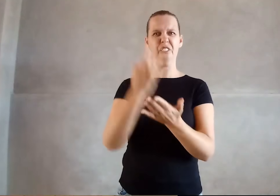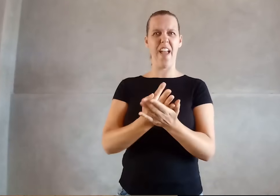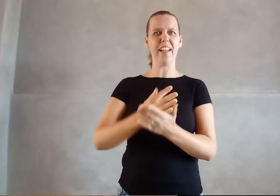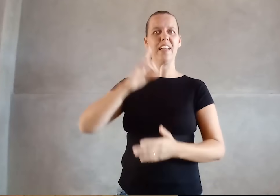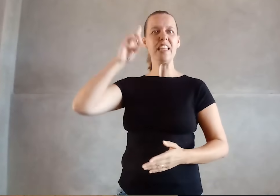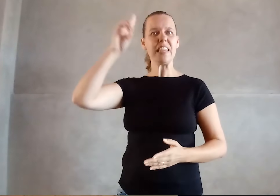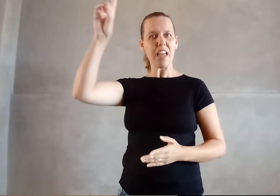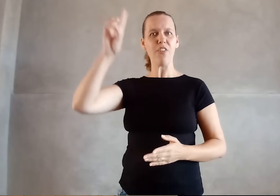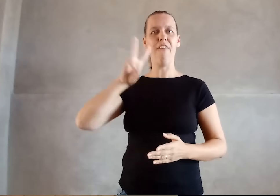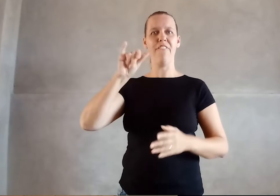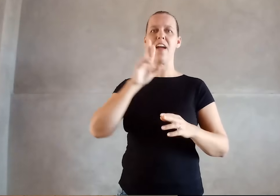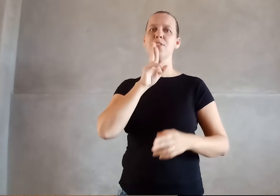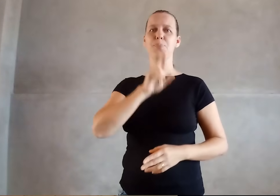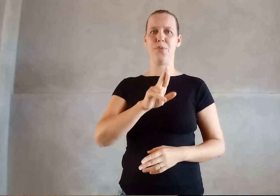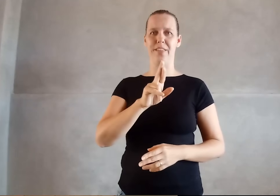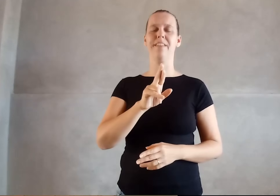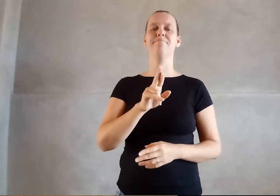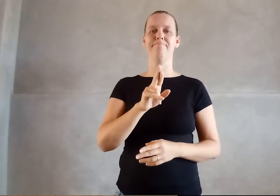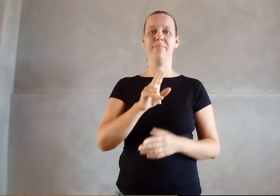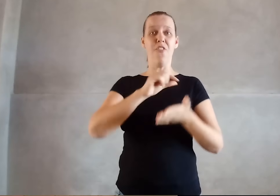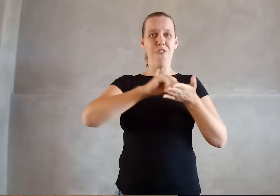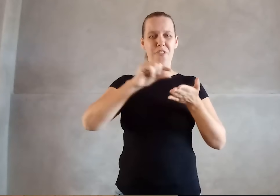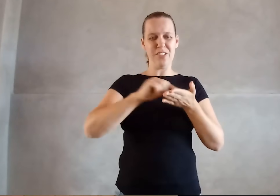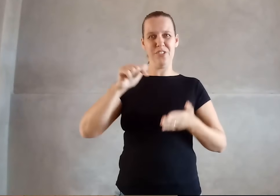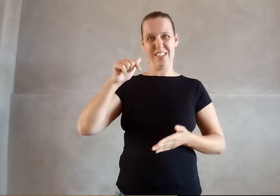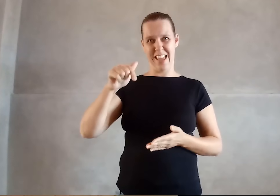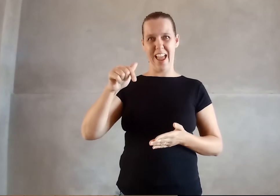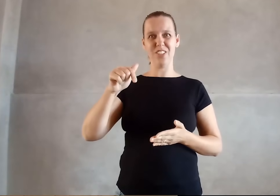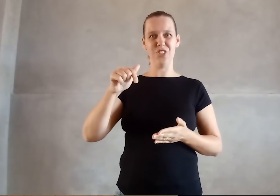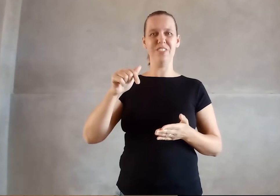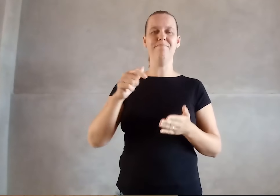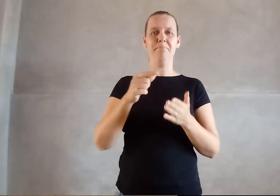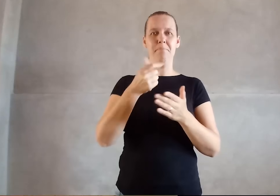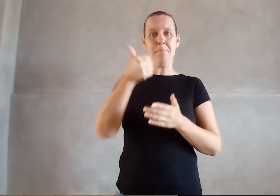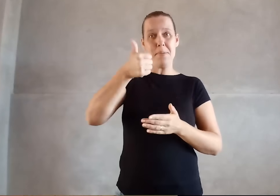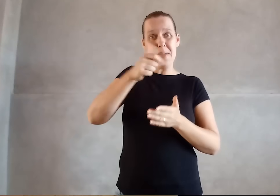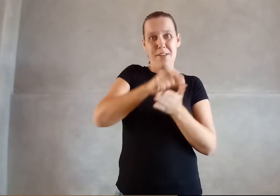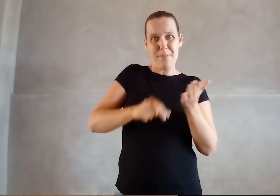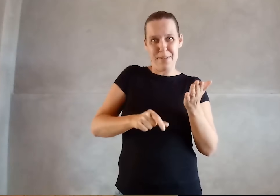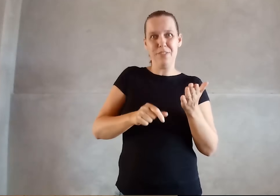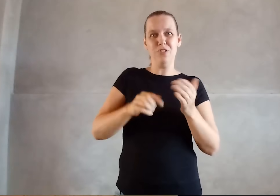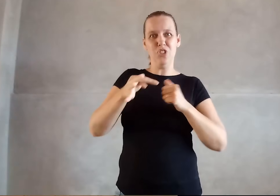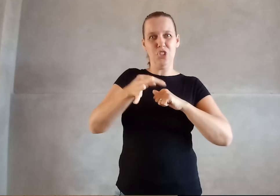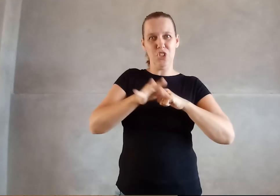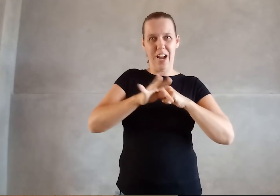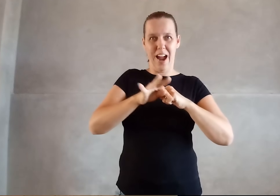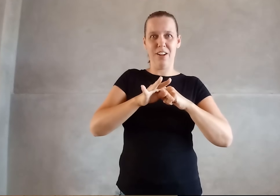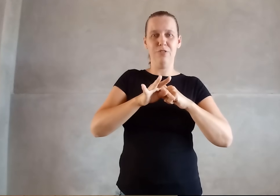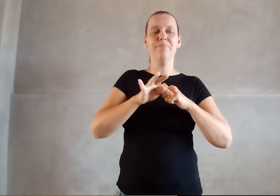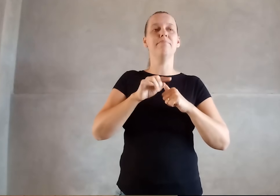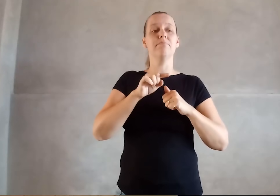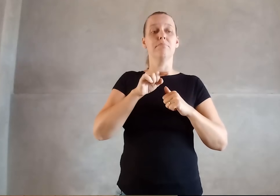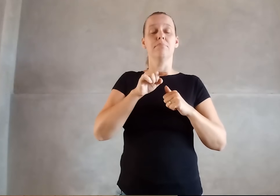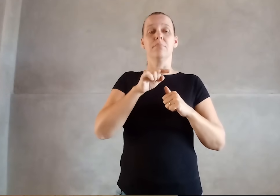capítulo 1 de Tiago diz assim: não pense tal homem, que homem é esse? Esse homem que pede duvidando, que receberá coisa alguma